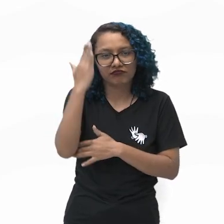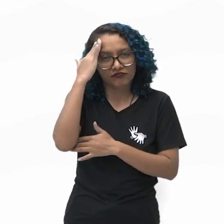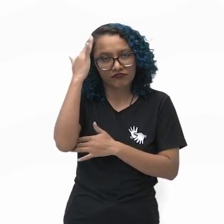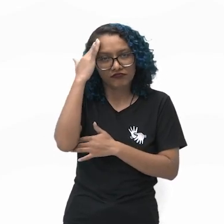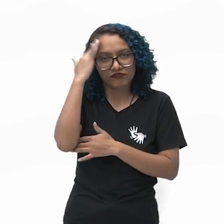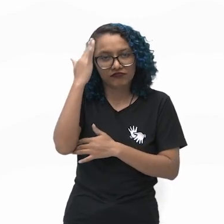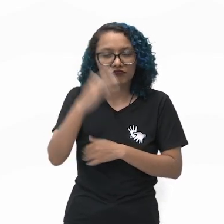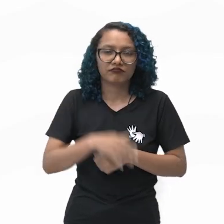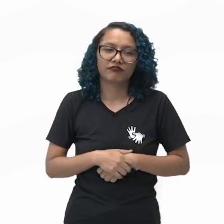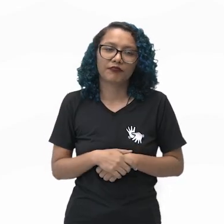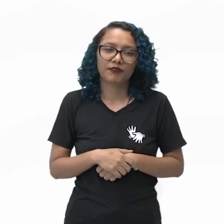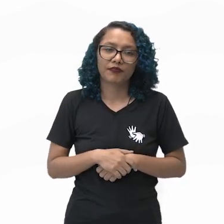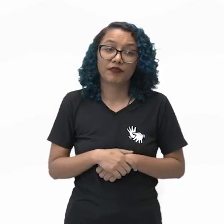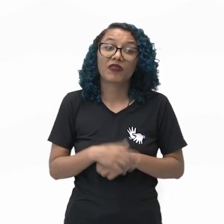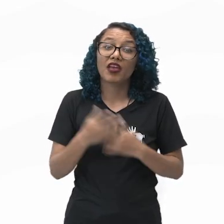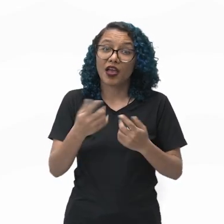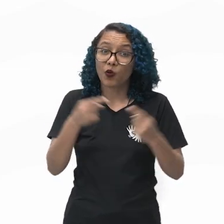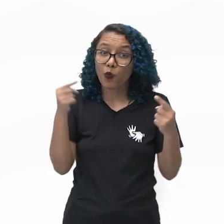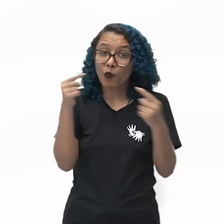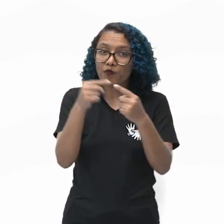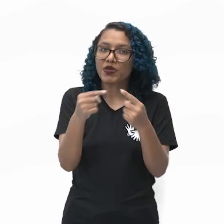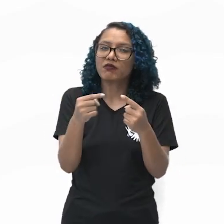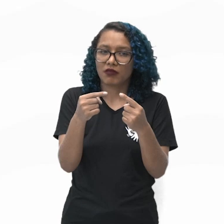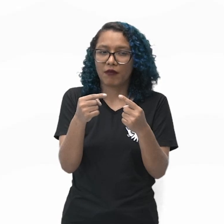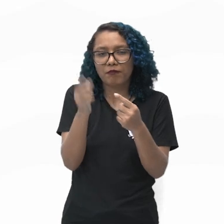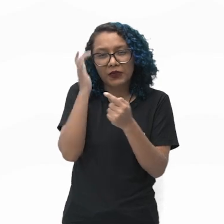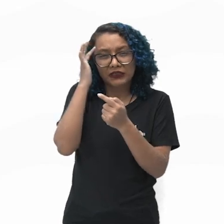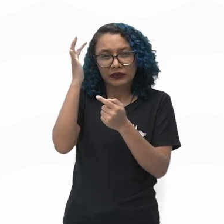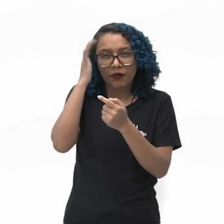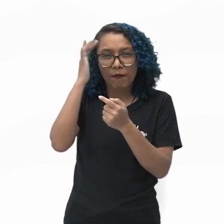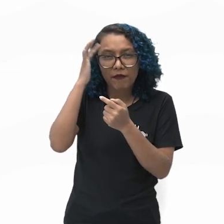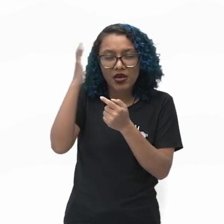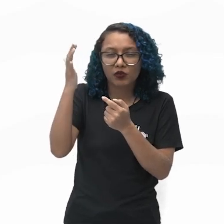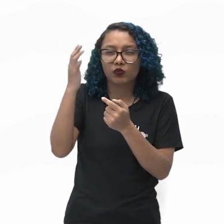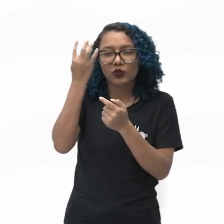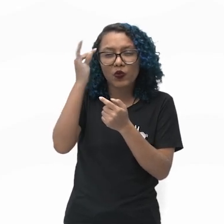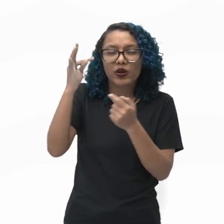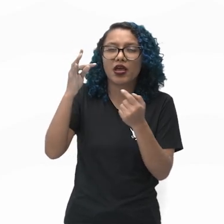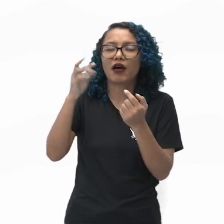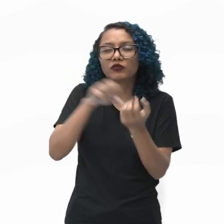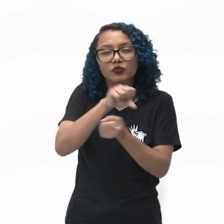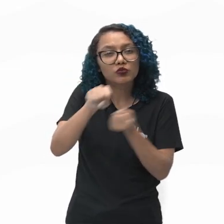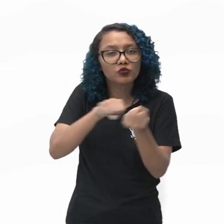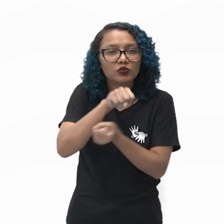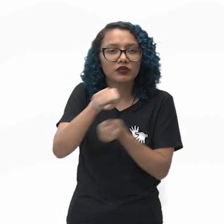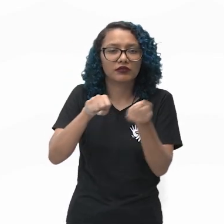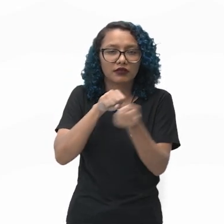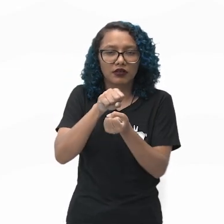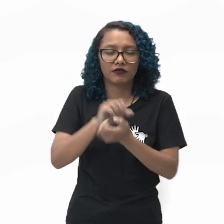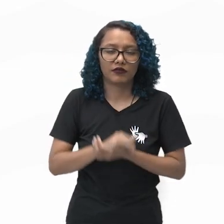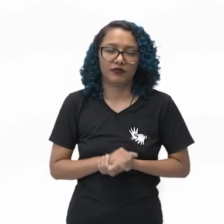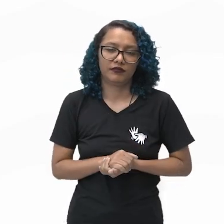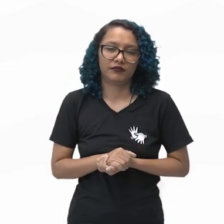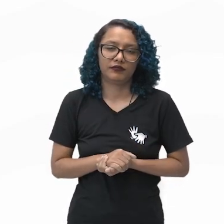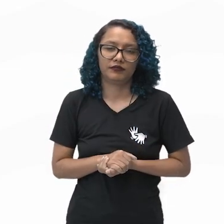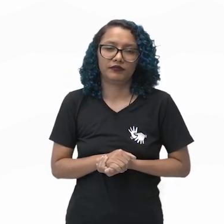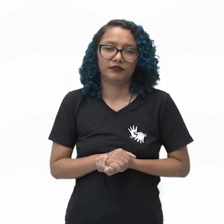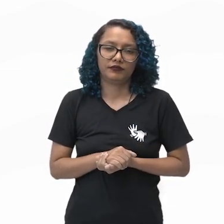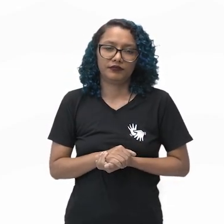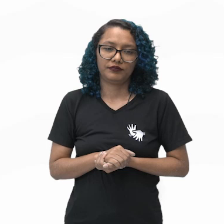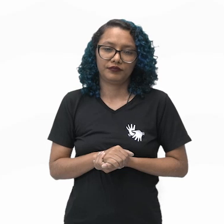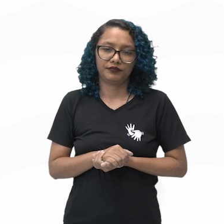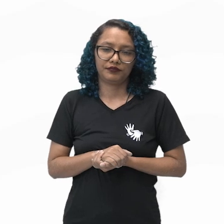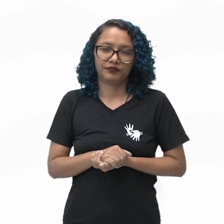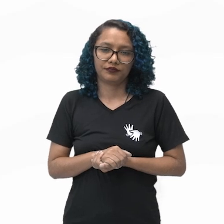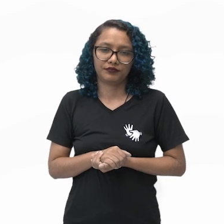um pensamento sustentável, tá? Mas será que, levando nessa